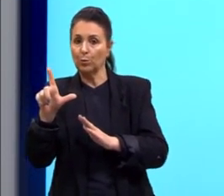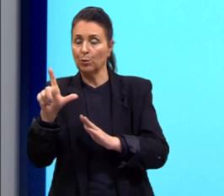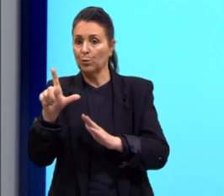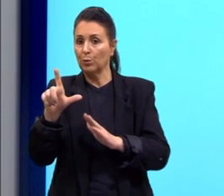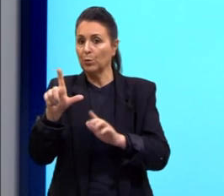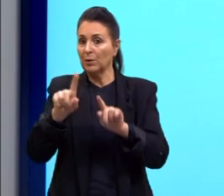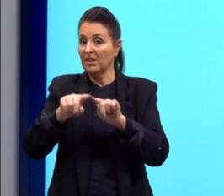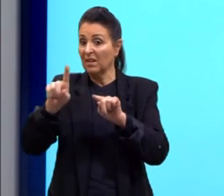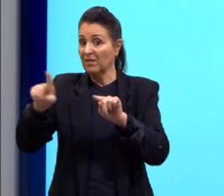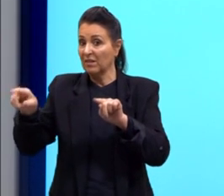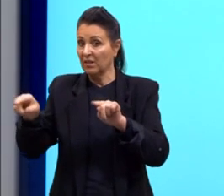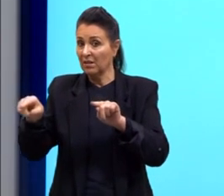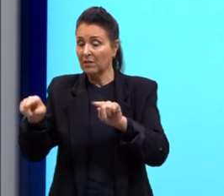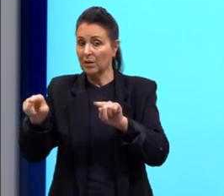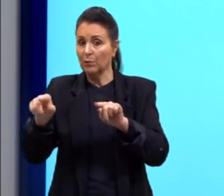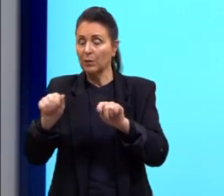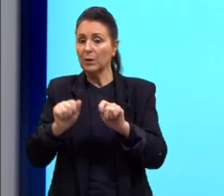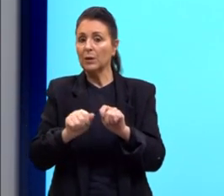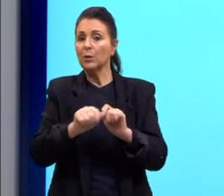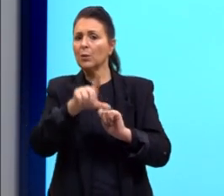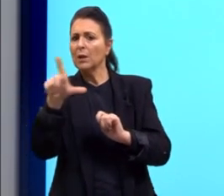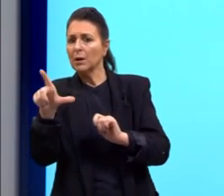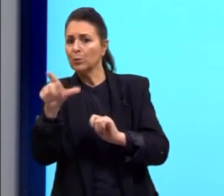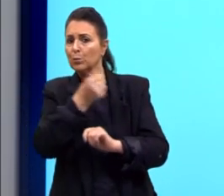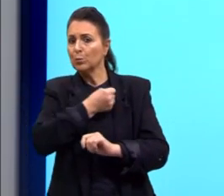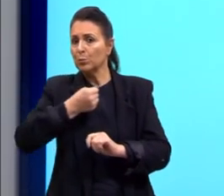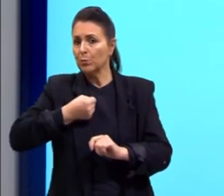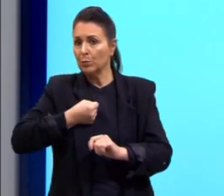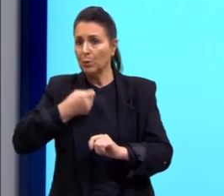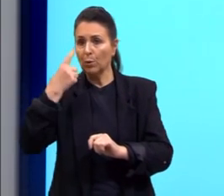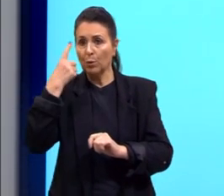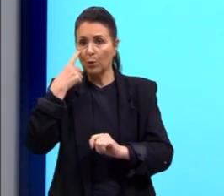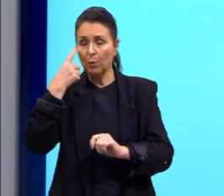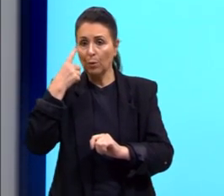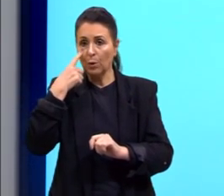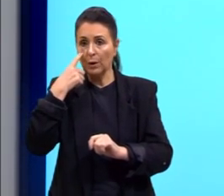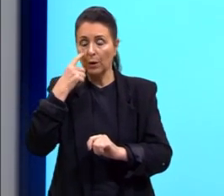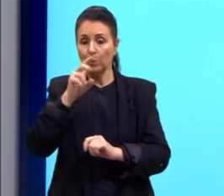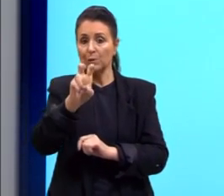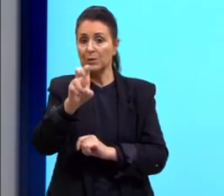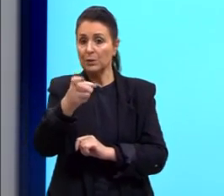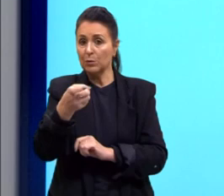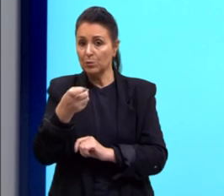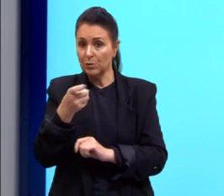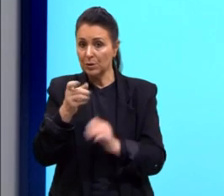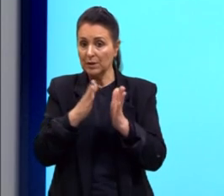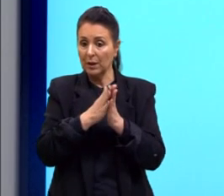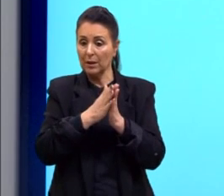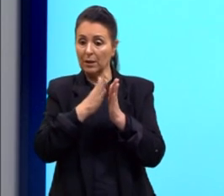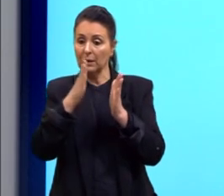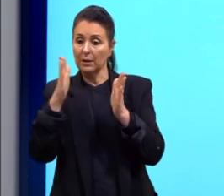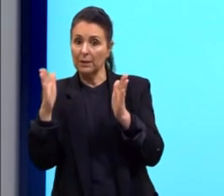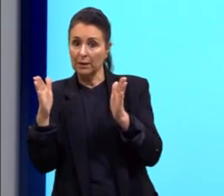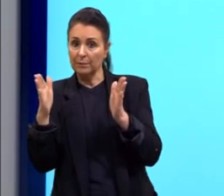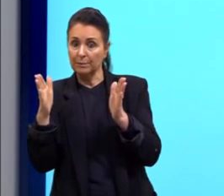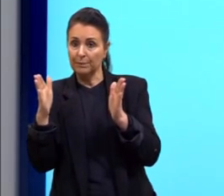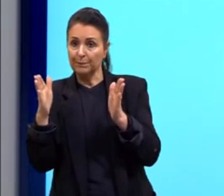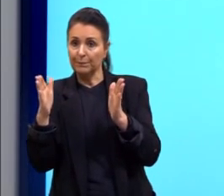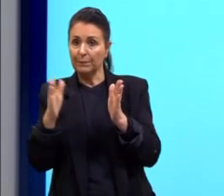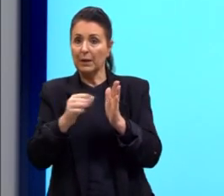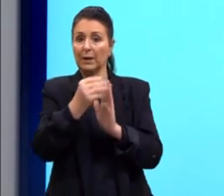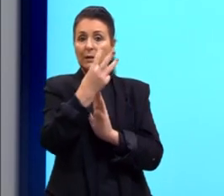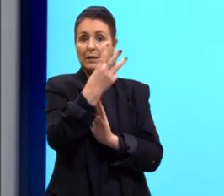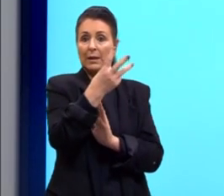qual lado eu ia deixar os números e observa em que eu deixei os os 5 x aqui deste lado Portanto